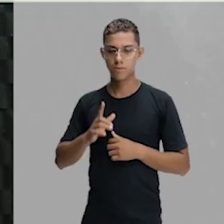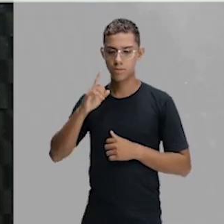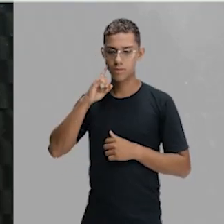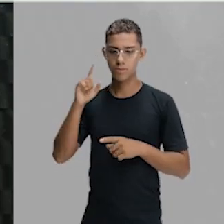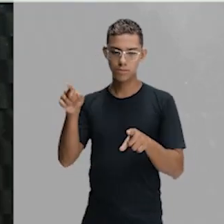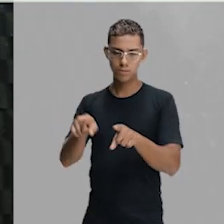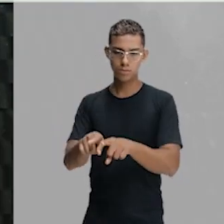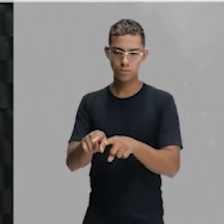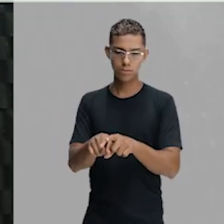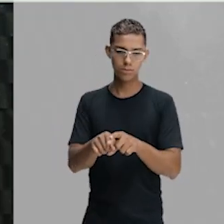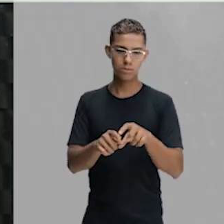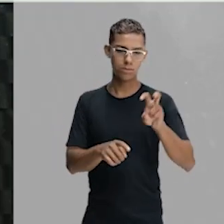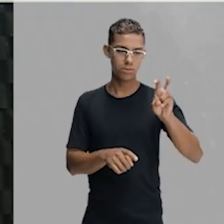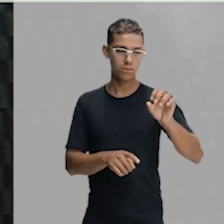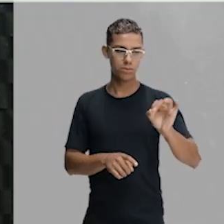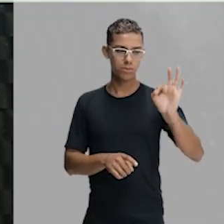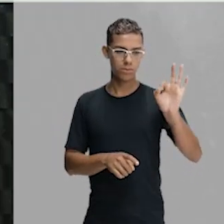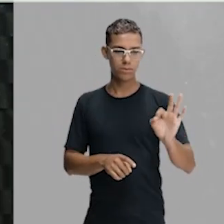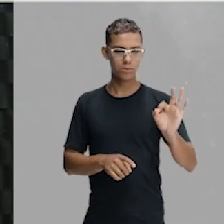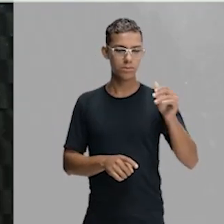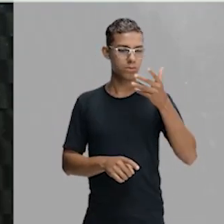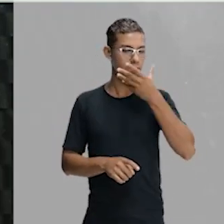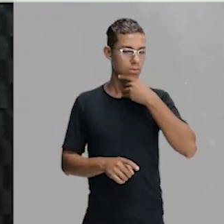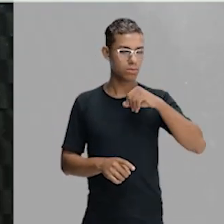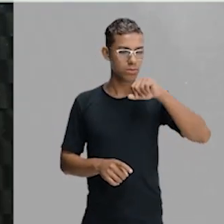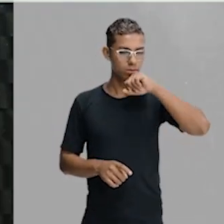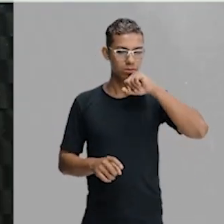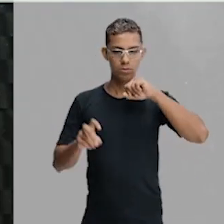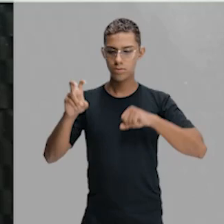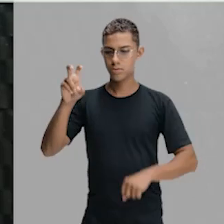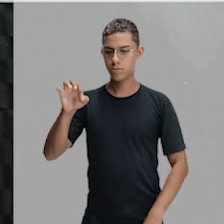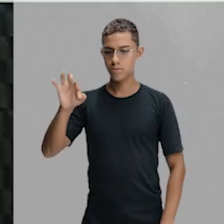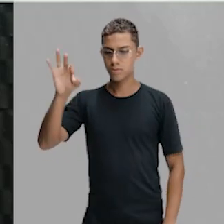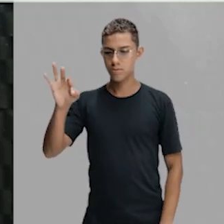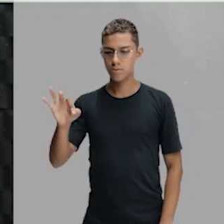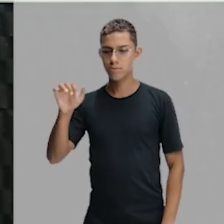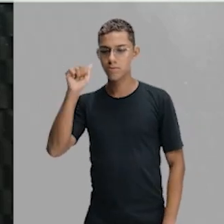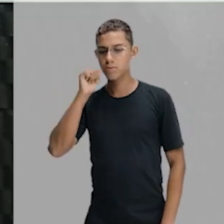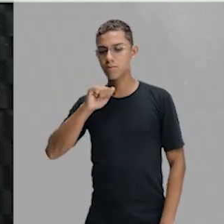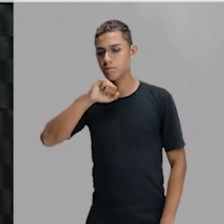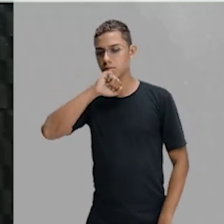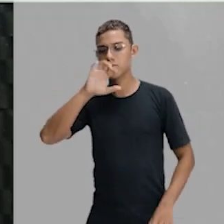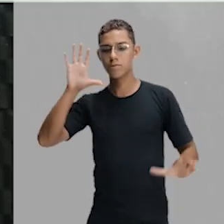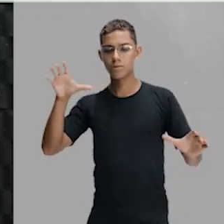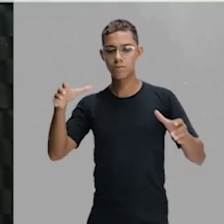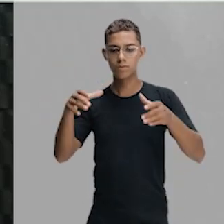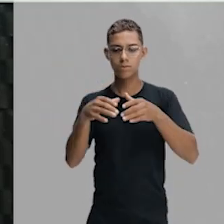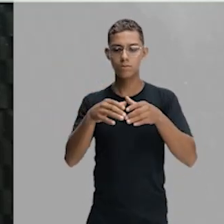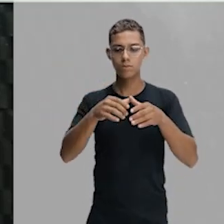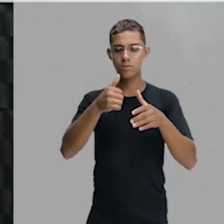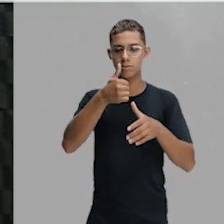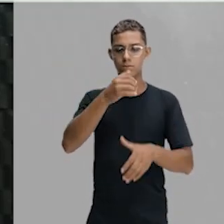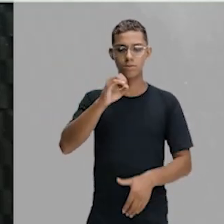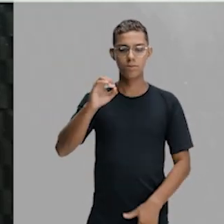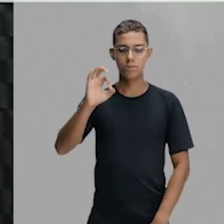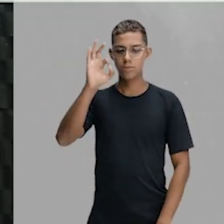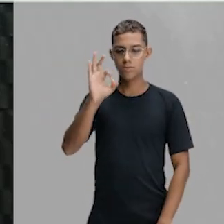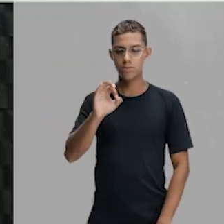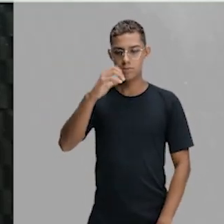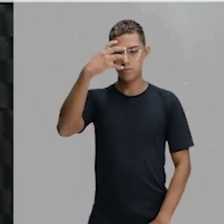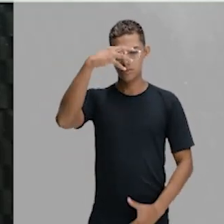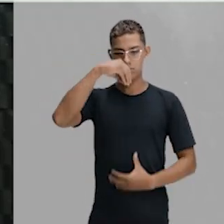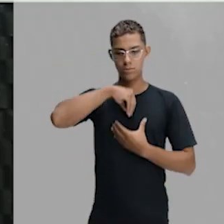contribuição do meu pai e a contribuição da minha mãe para essa característica. Então, cada característica ela é determinada por